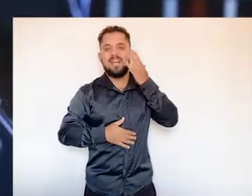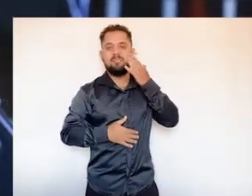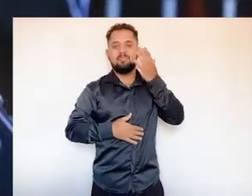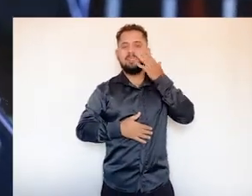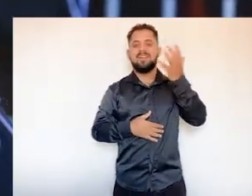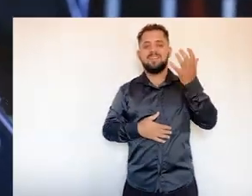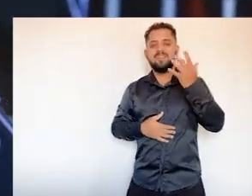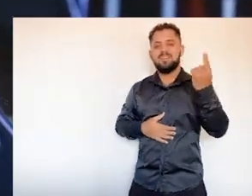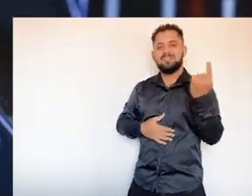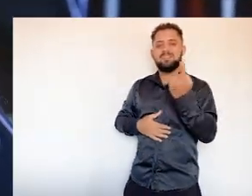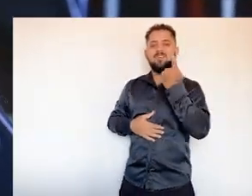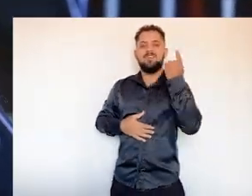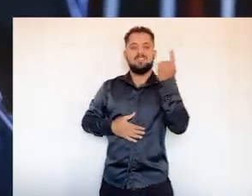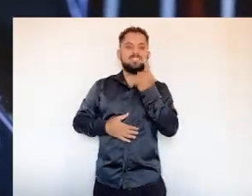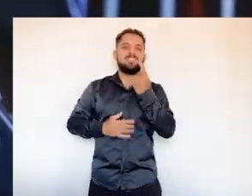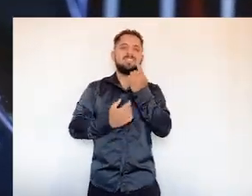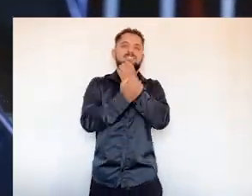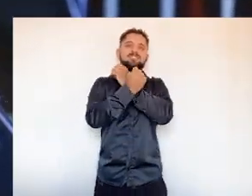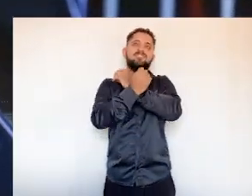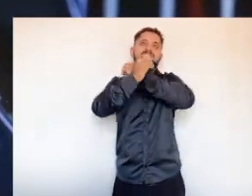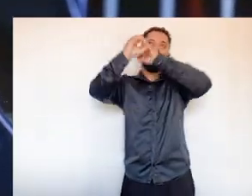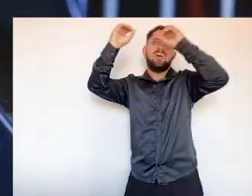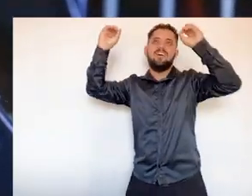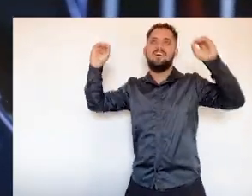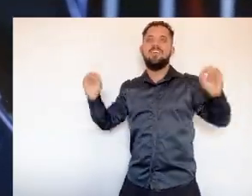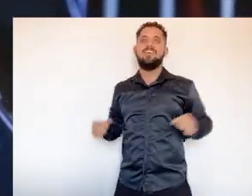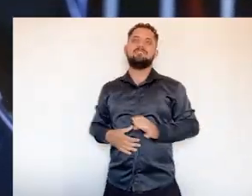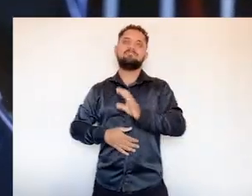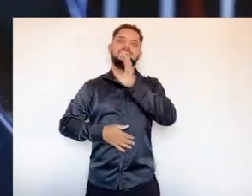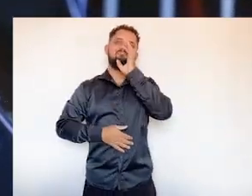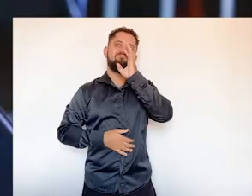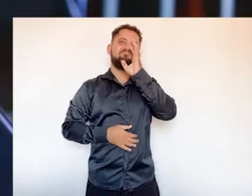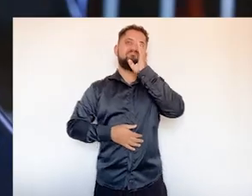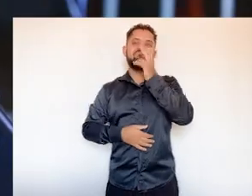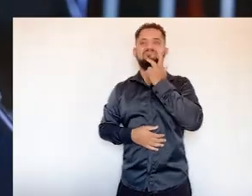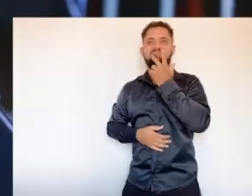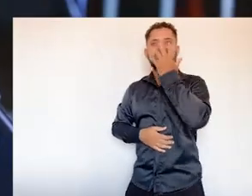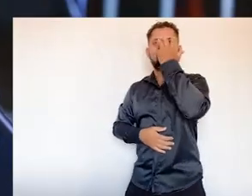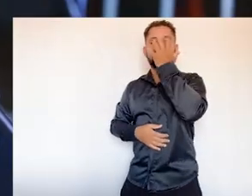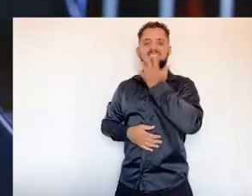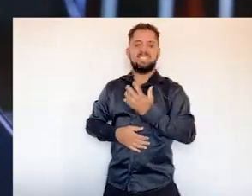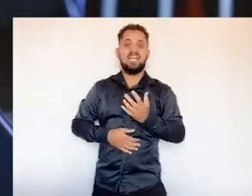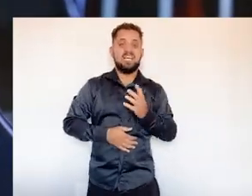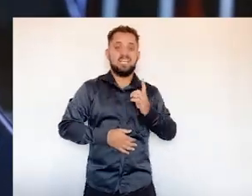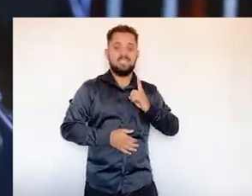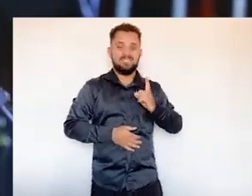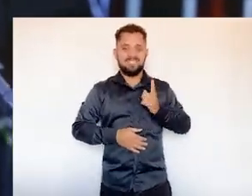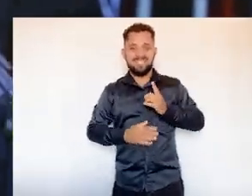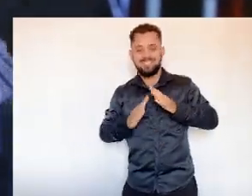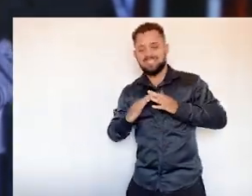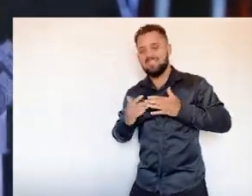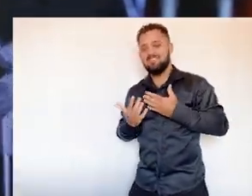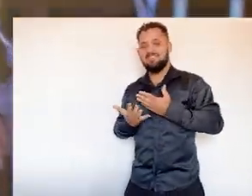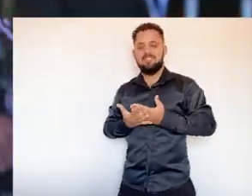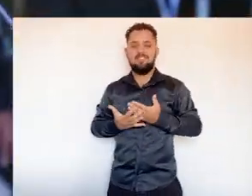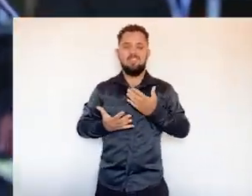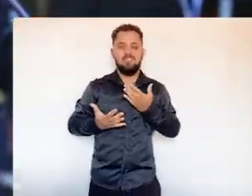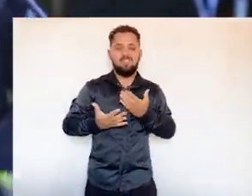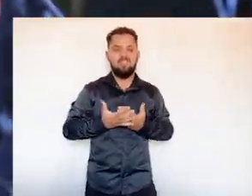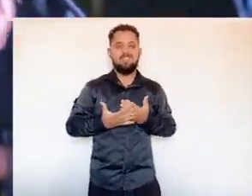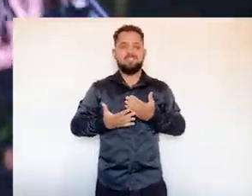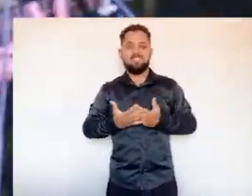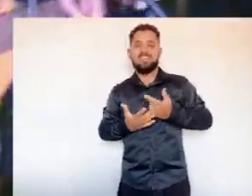falando sério. A escola que tu veio, malandro otário. Eu sou